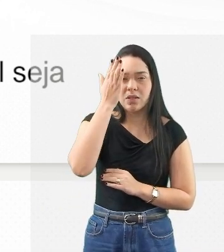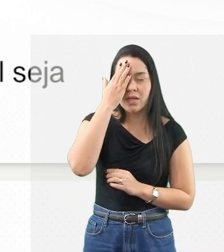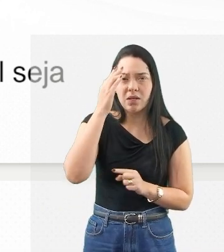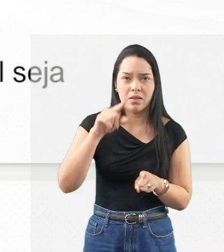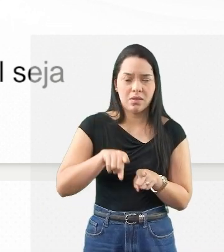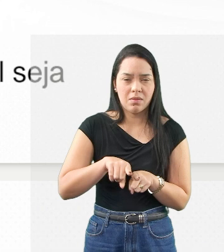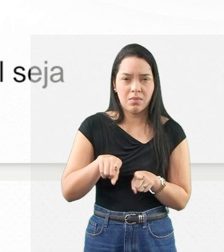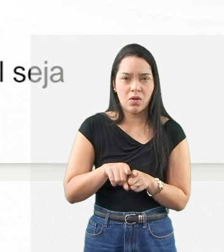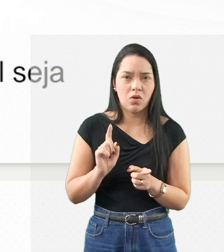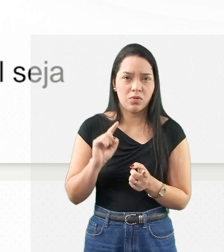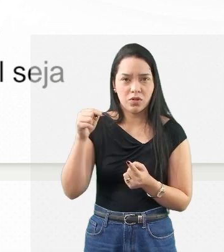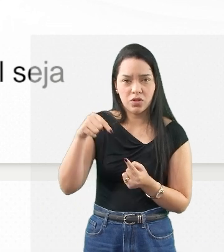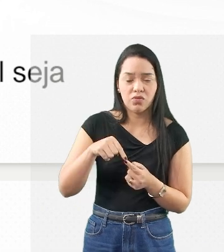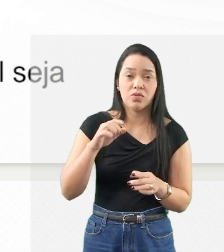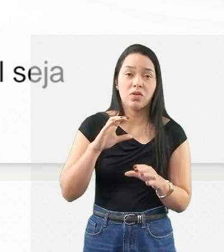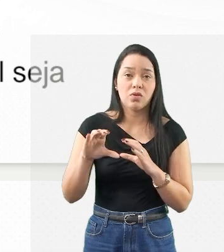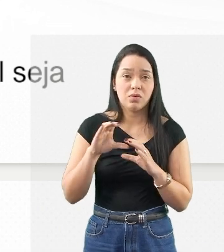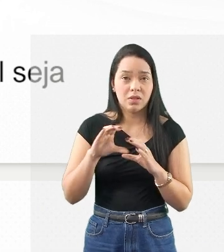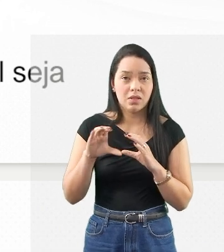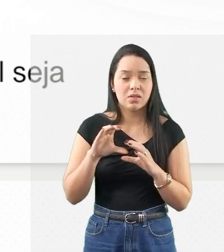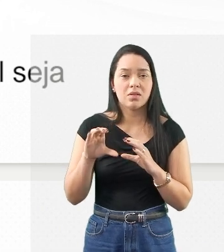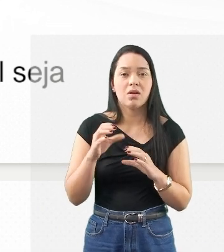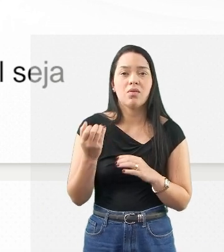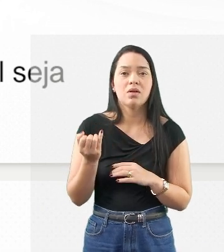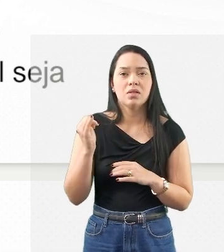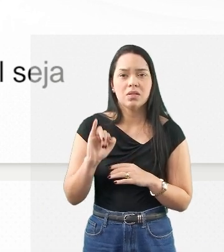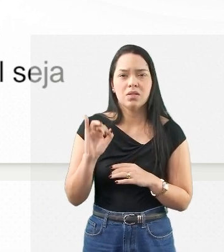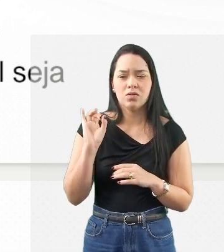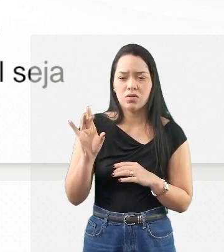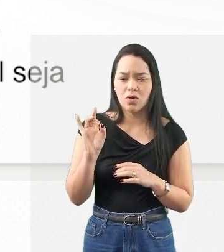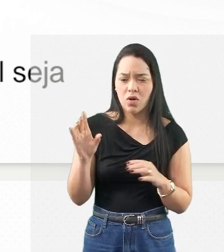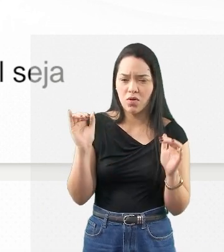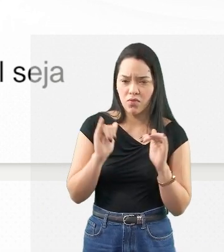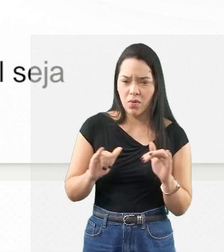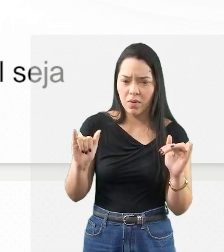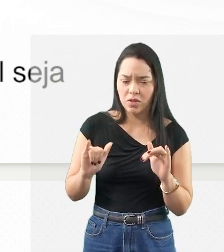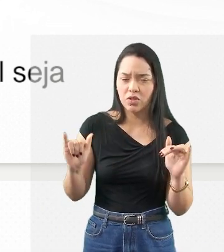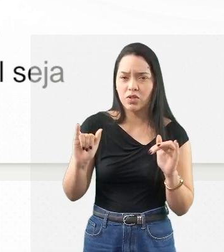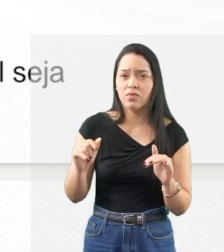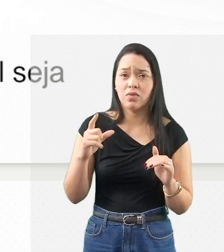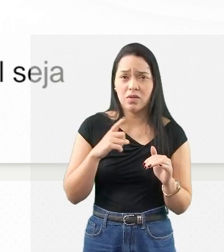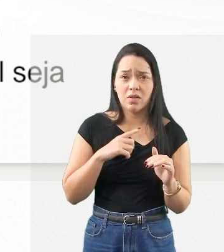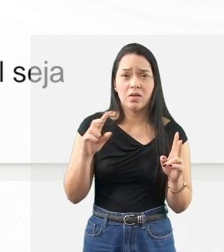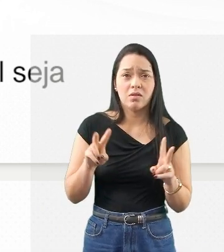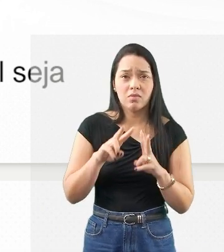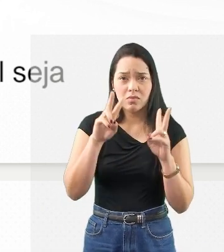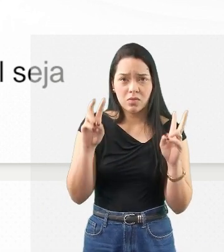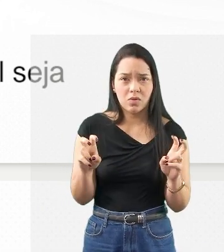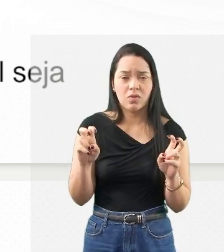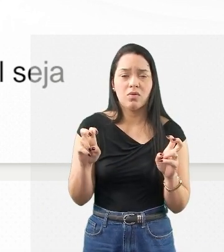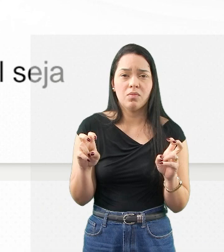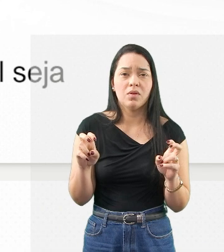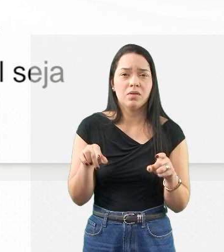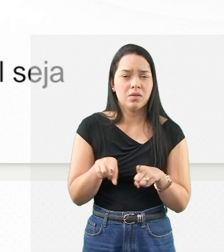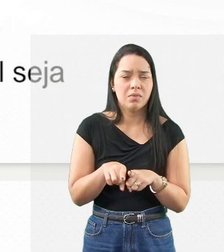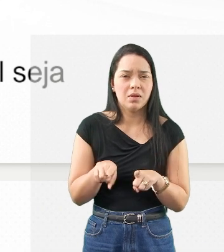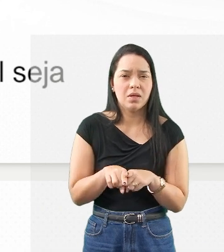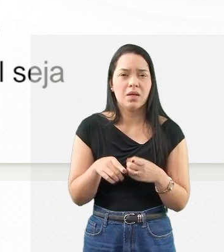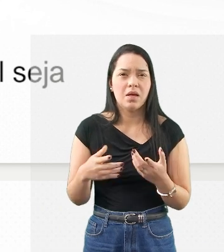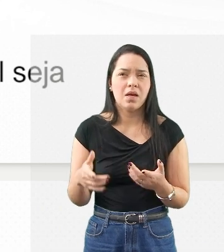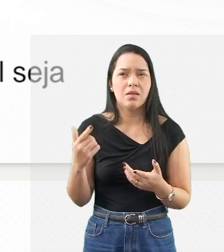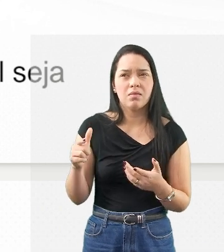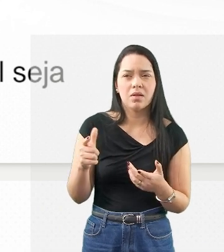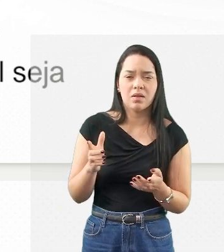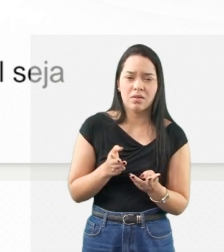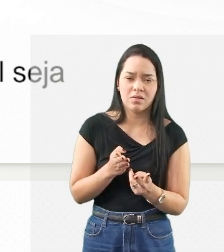e o objetivo da comunicação. Se é um folder só informativo, eu vou trazer informações sobre a temática, sem ter tanto